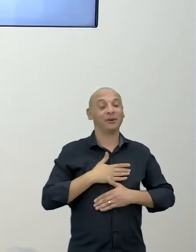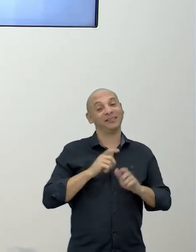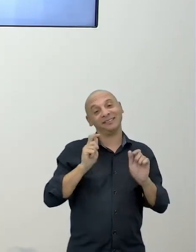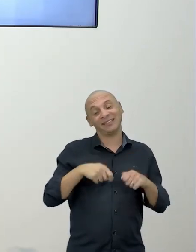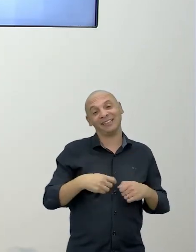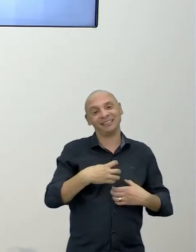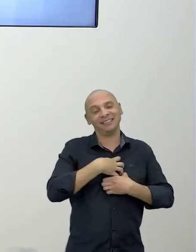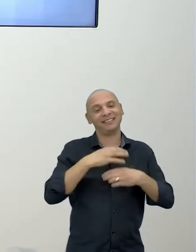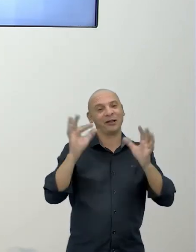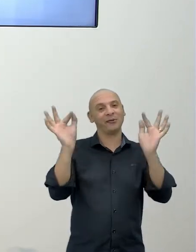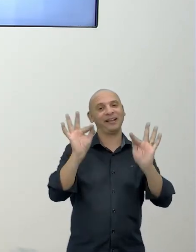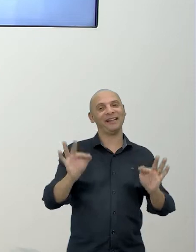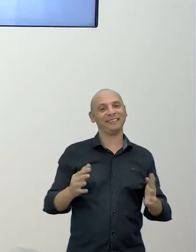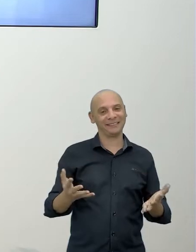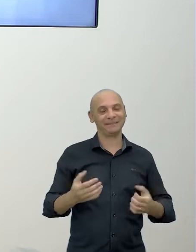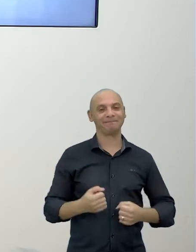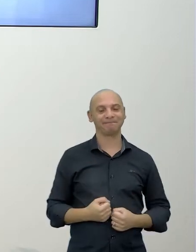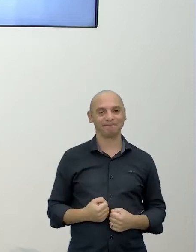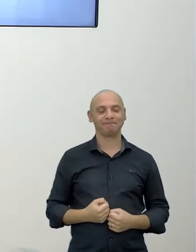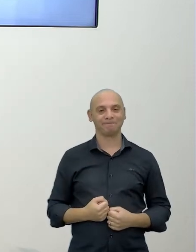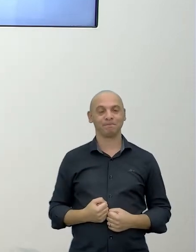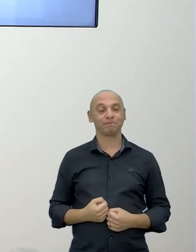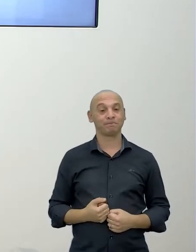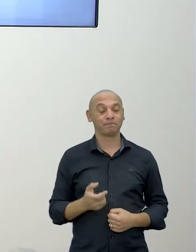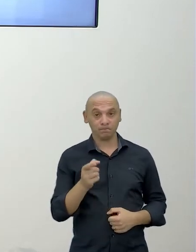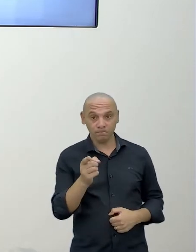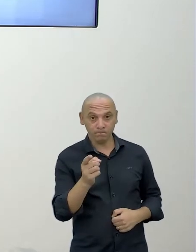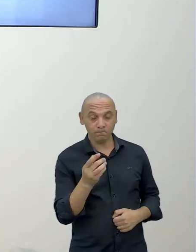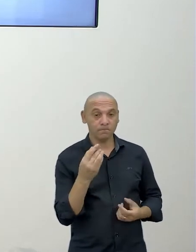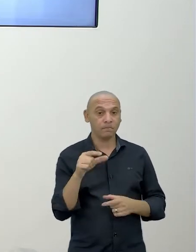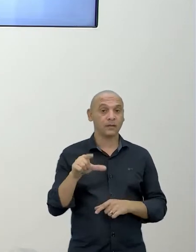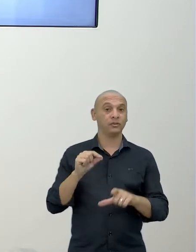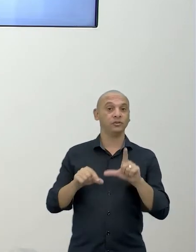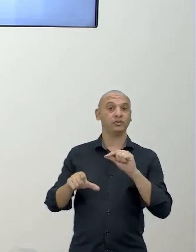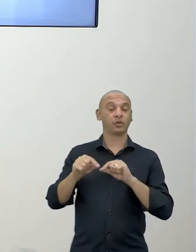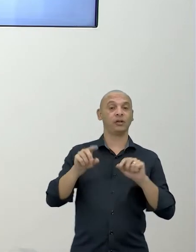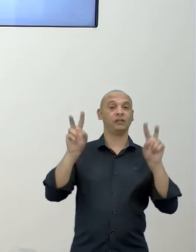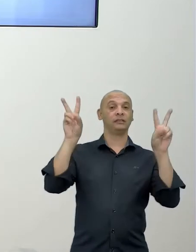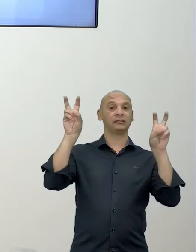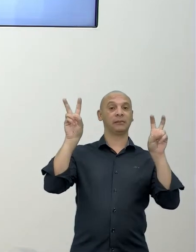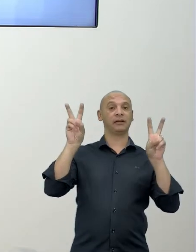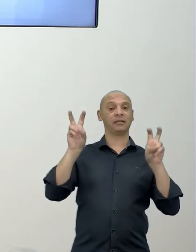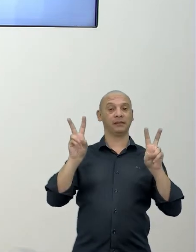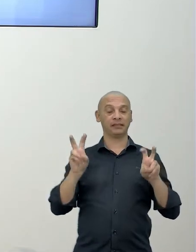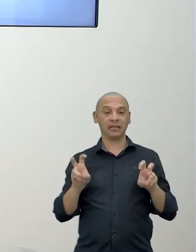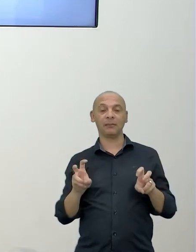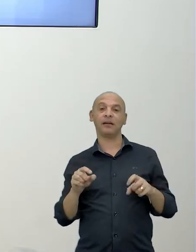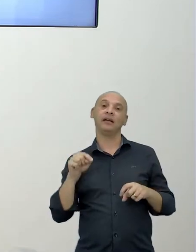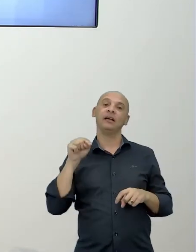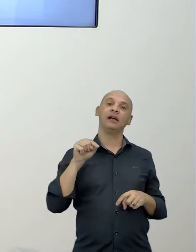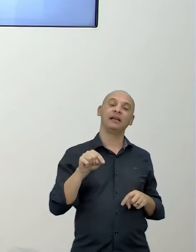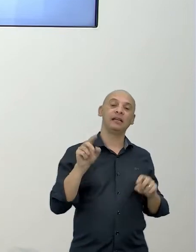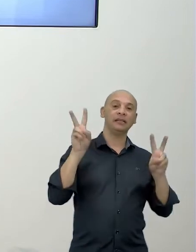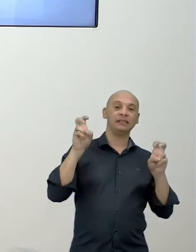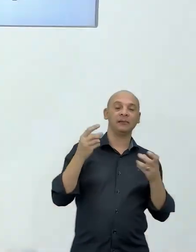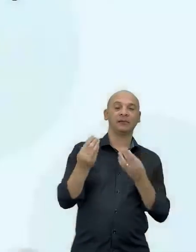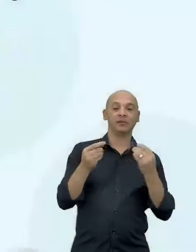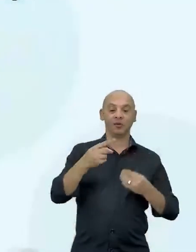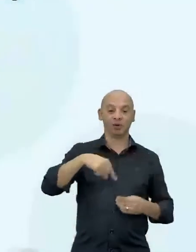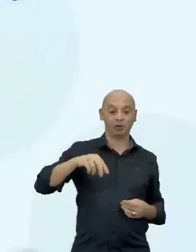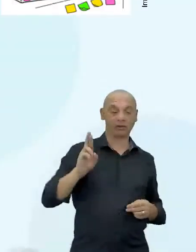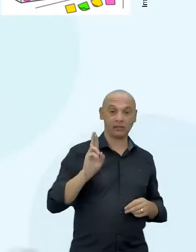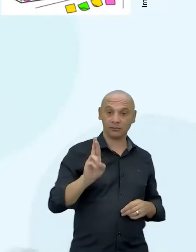você escolha esse tema para que você possa fazer esse estudo de casa, essa pesquisa, de uma maneira que você também se sinta feliz e confortável, né?